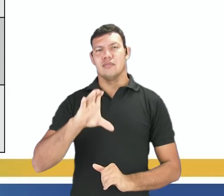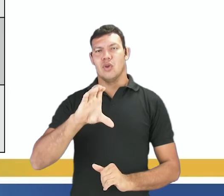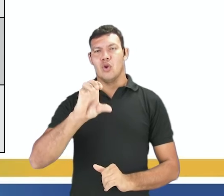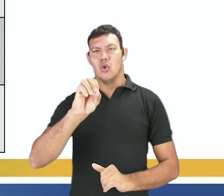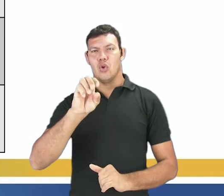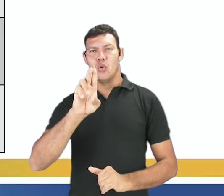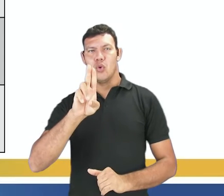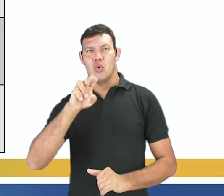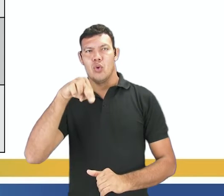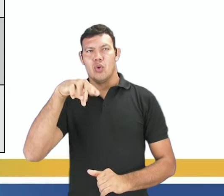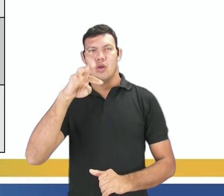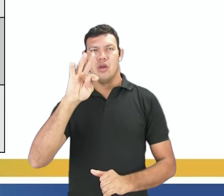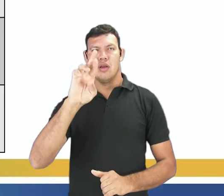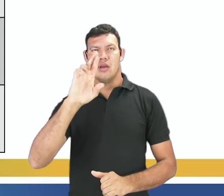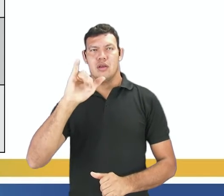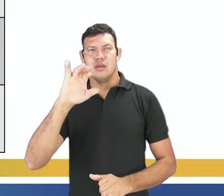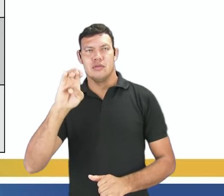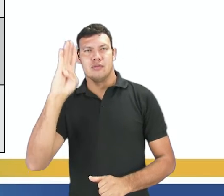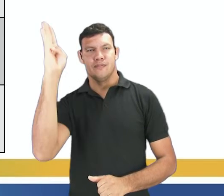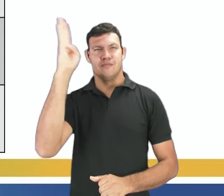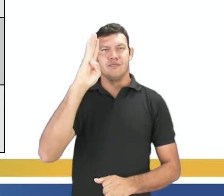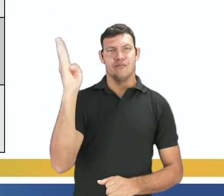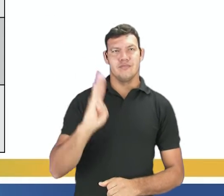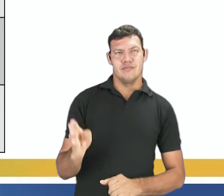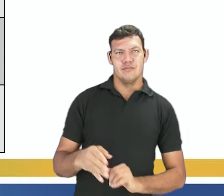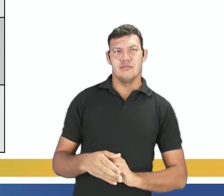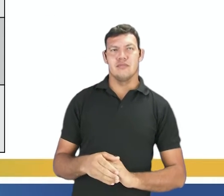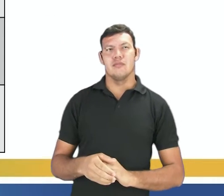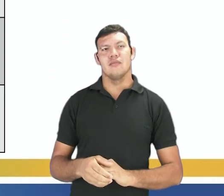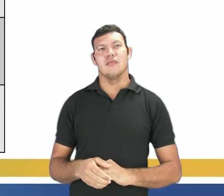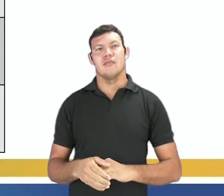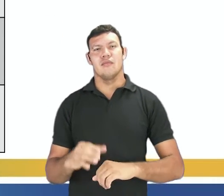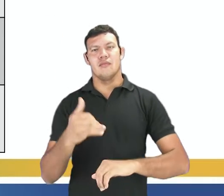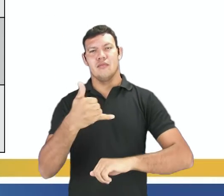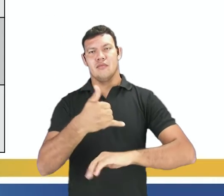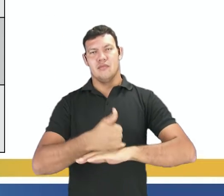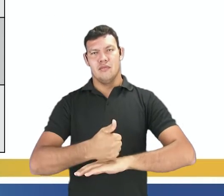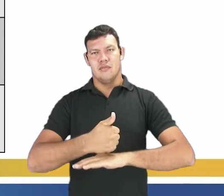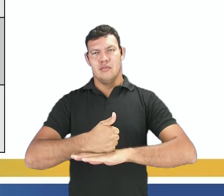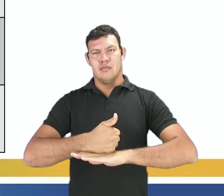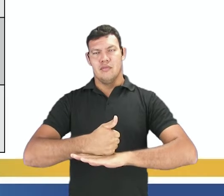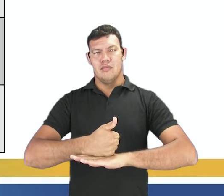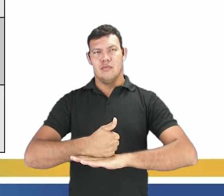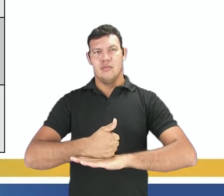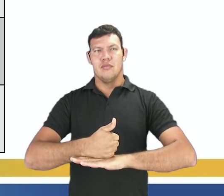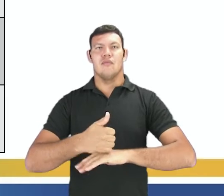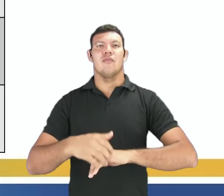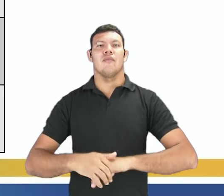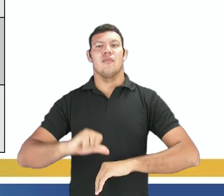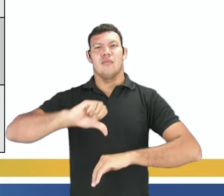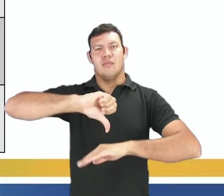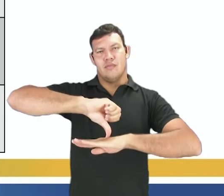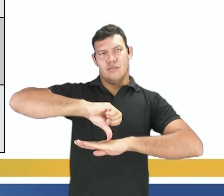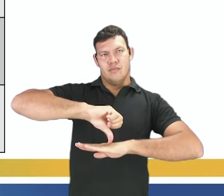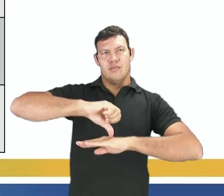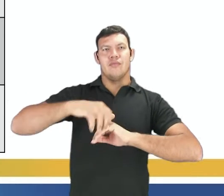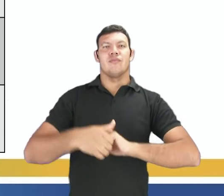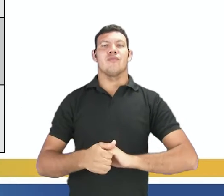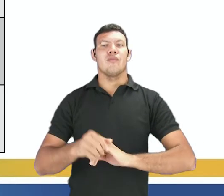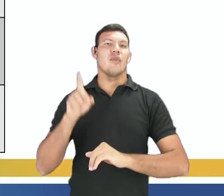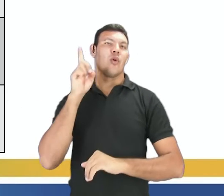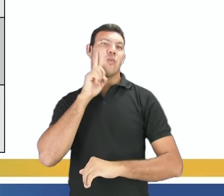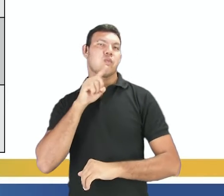countries, Brazil, Ireland, United States of America, e também vimos um pouco sobre as